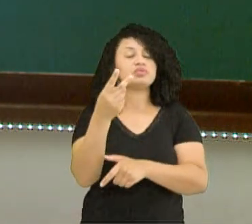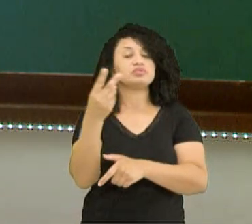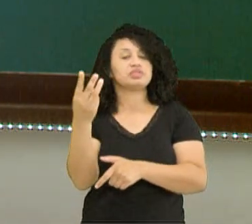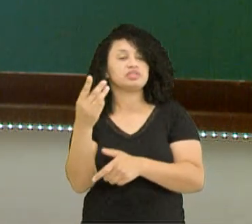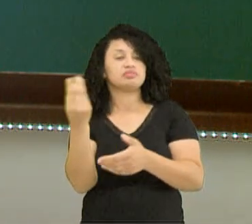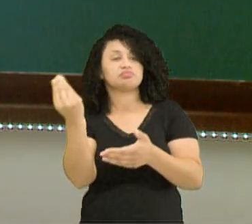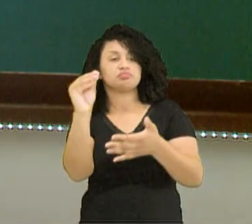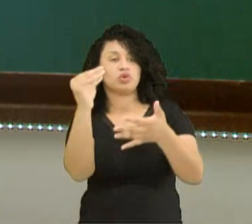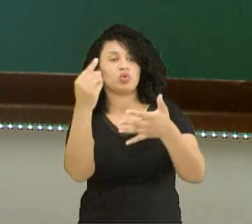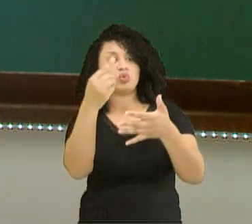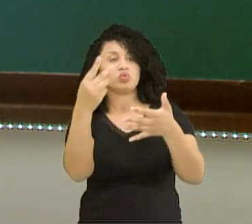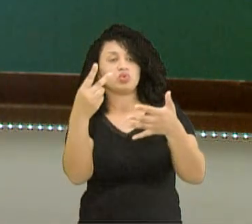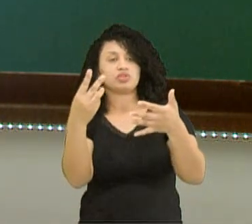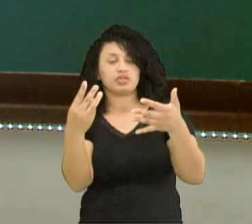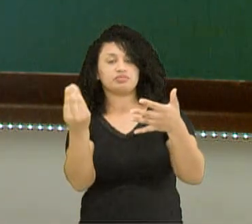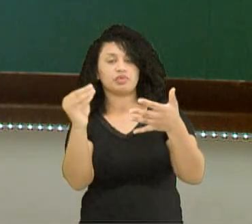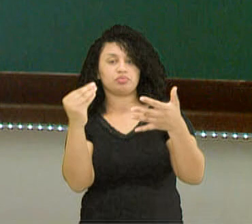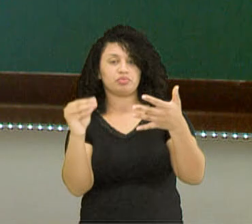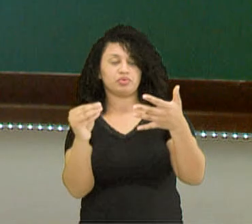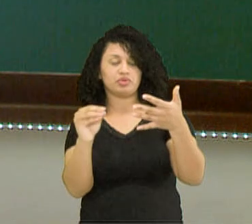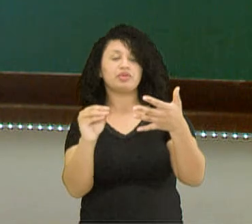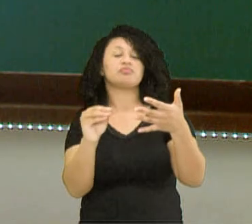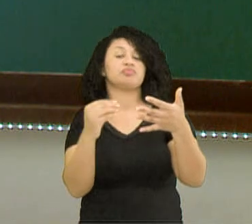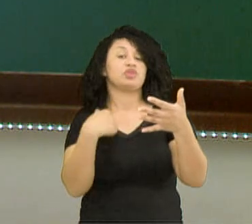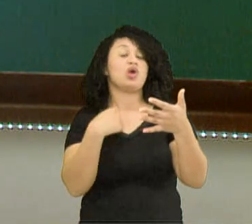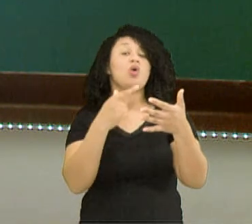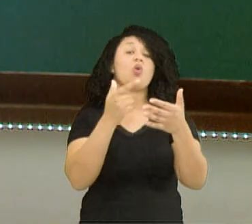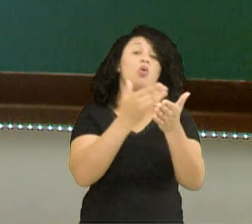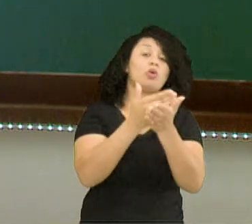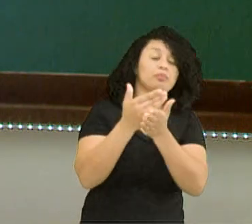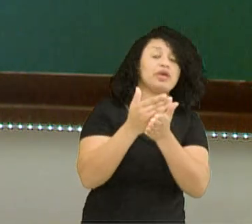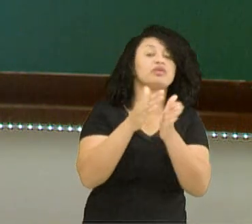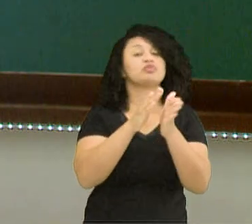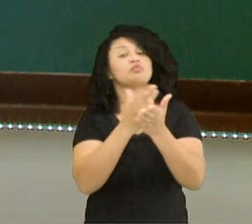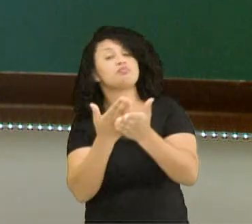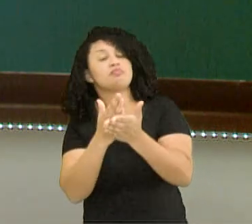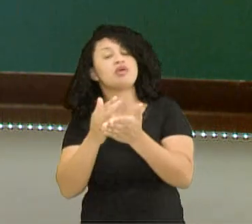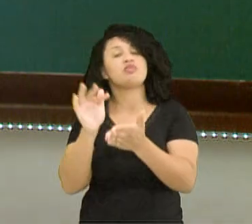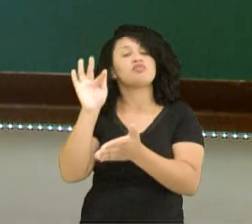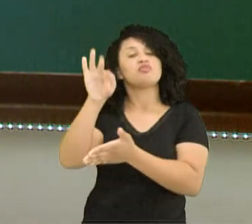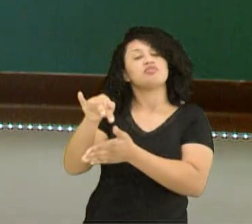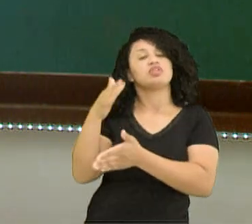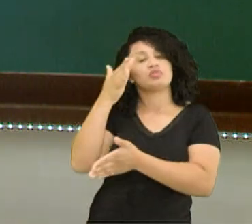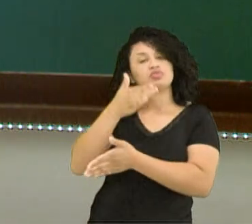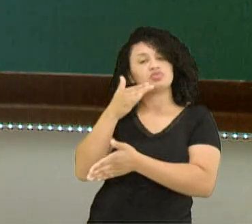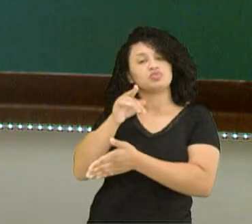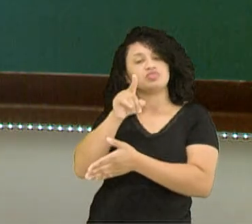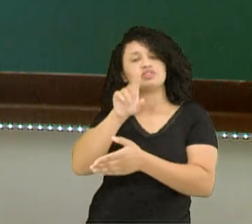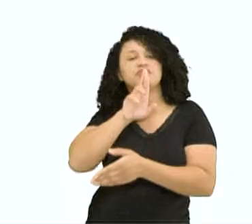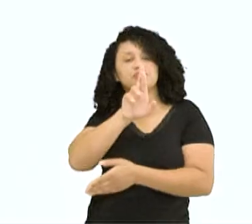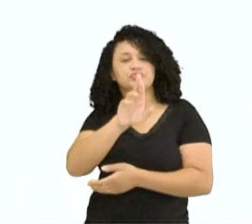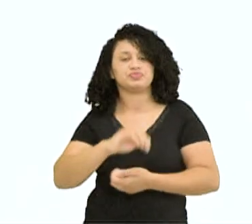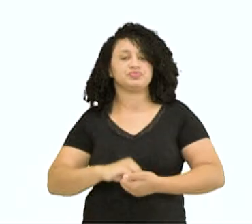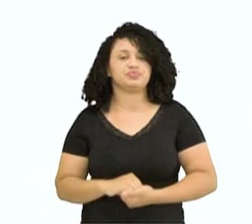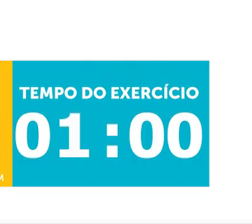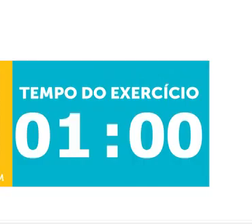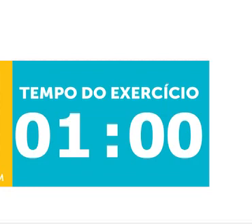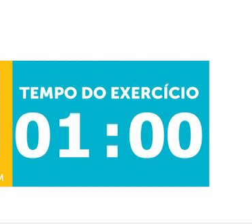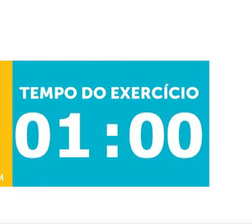lá? Coloca para mim 1, 2 ou 3. Início do discurso, meio do discurso ou final do discurso. Let's go!